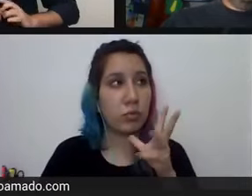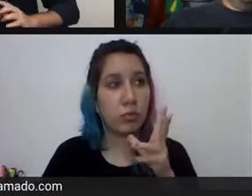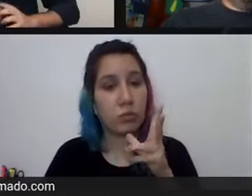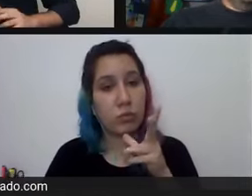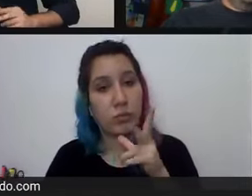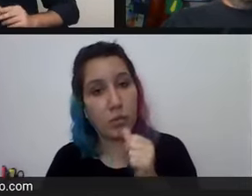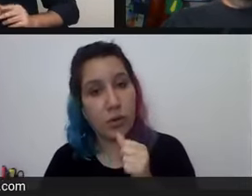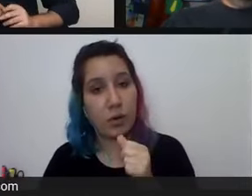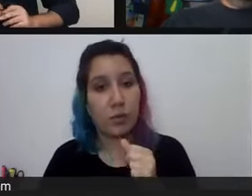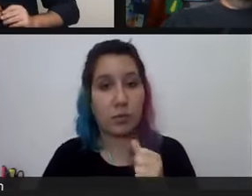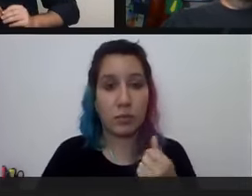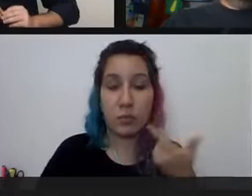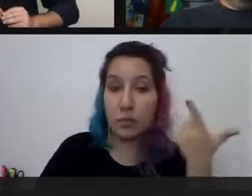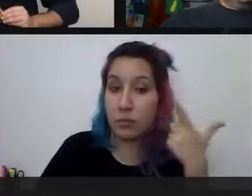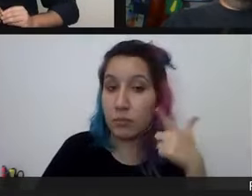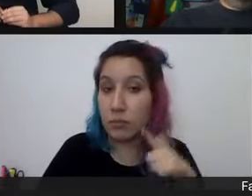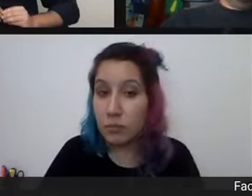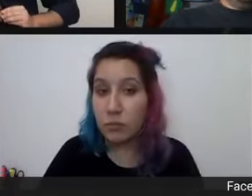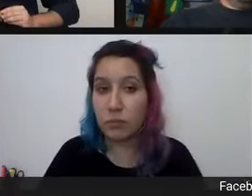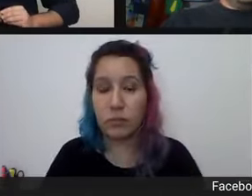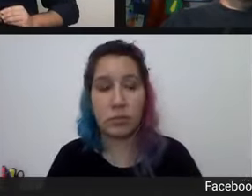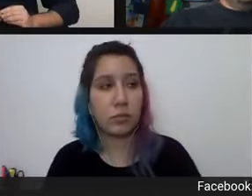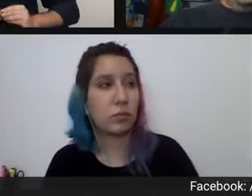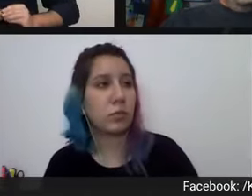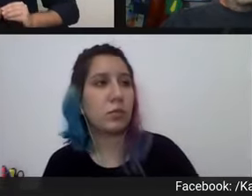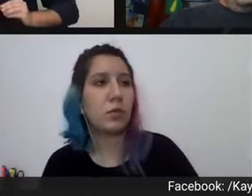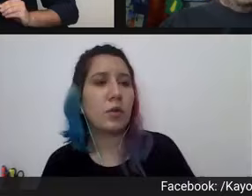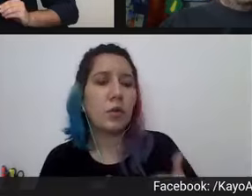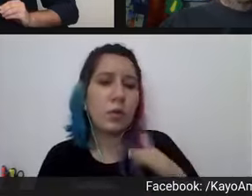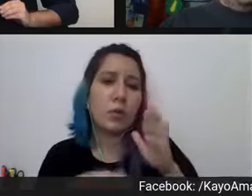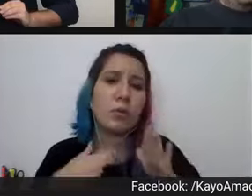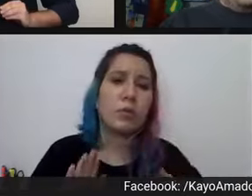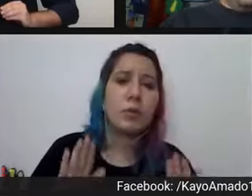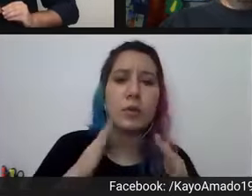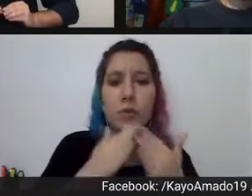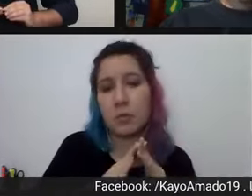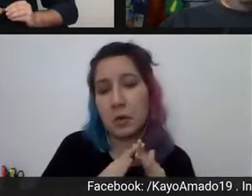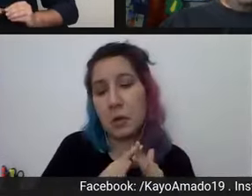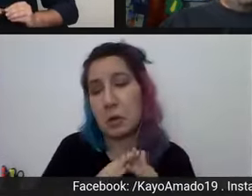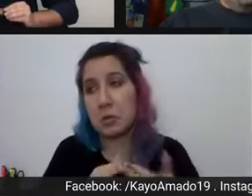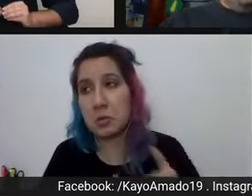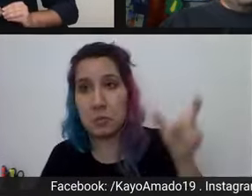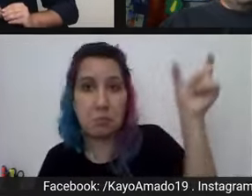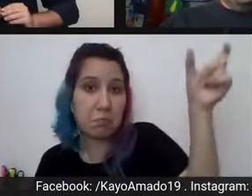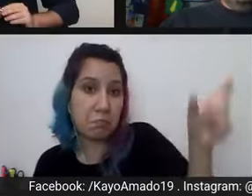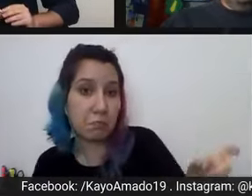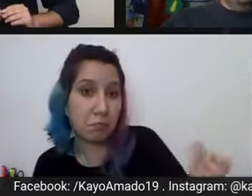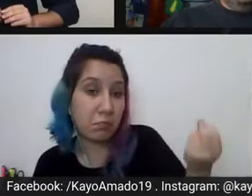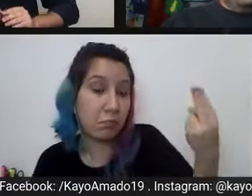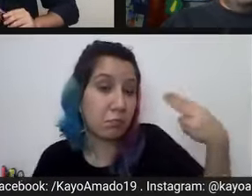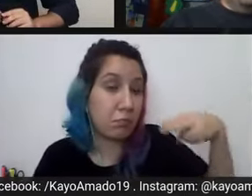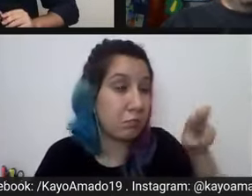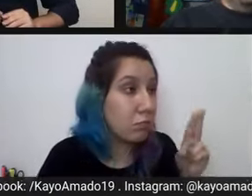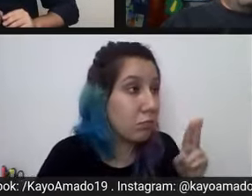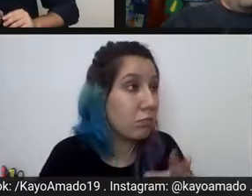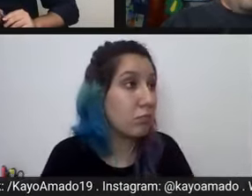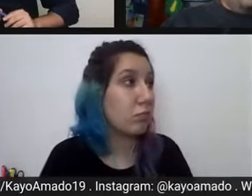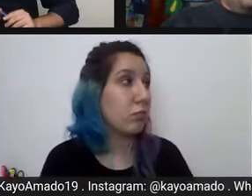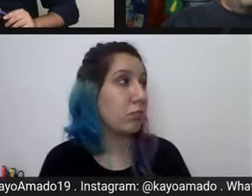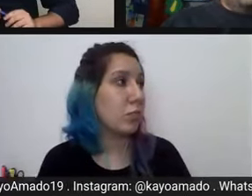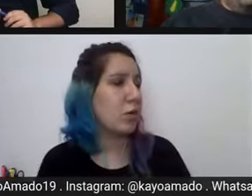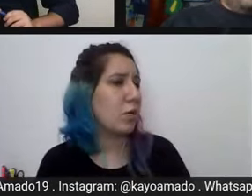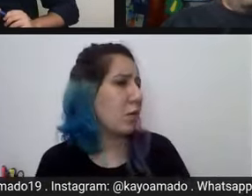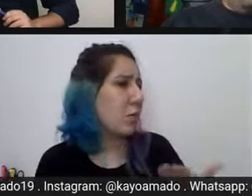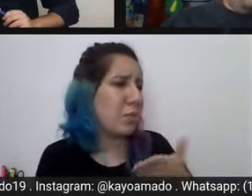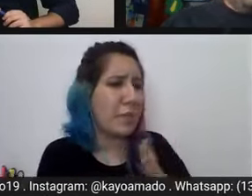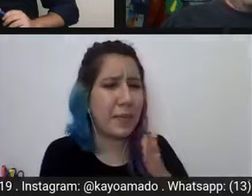coisa que a gente tem que fazer, que as pessoas fiquem nos hotéis ou fiquem na casa de alguém ou aluguem no Airbnb ou qualquer outro